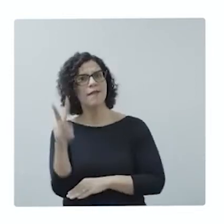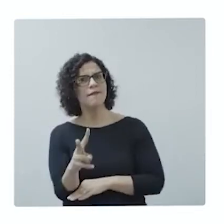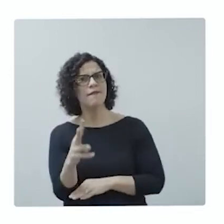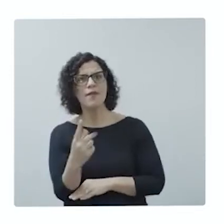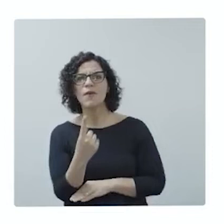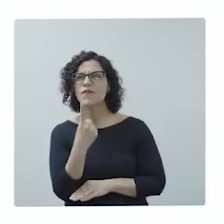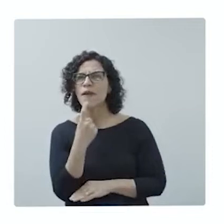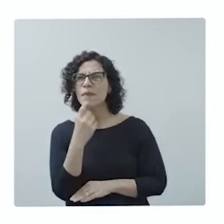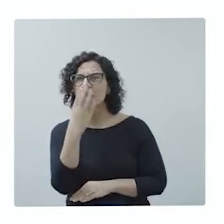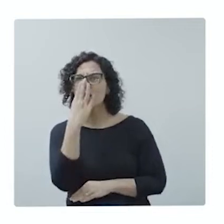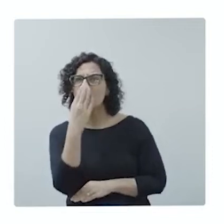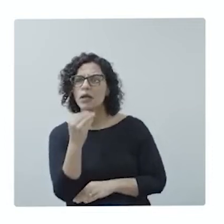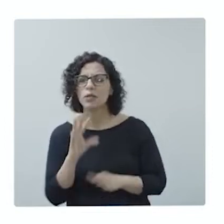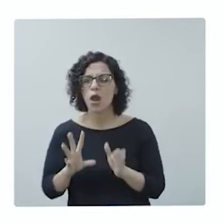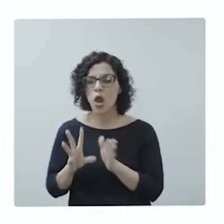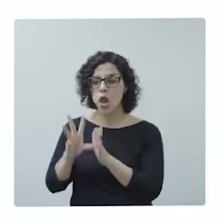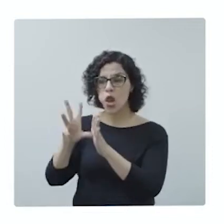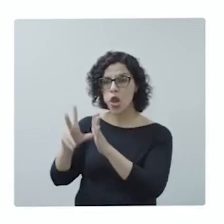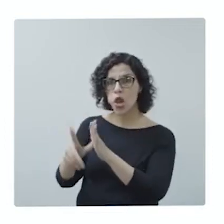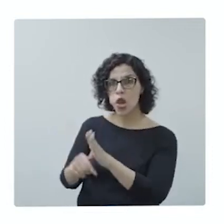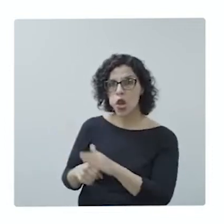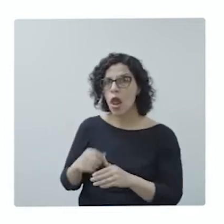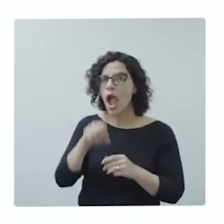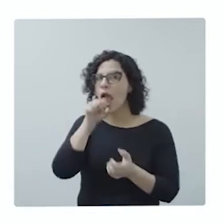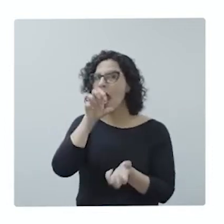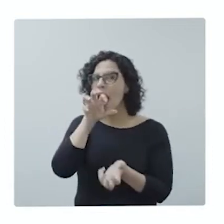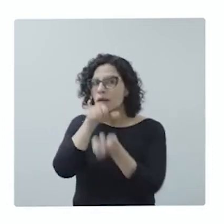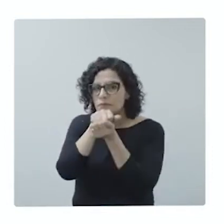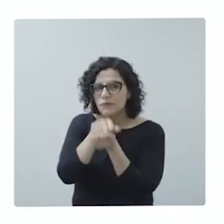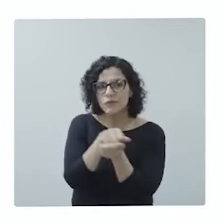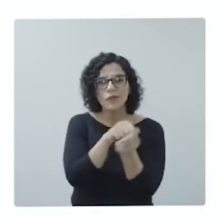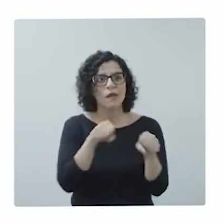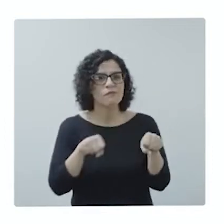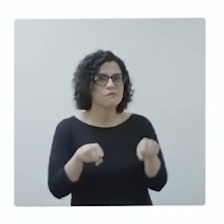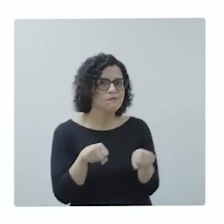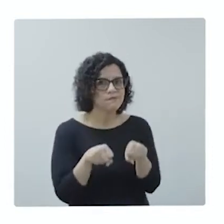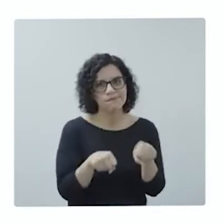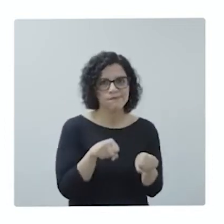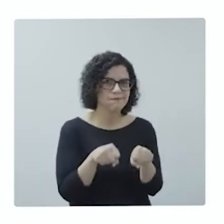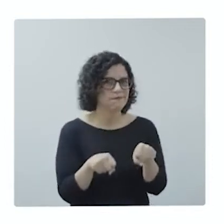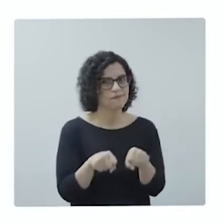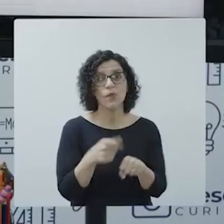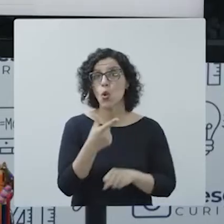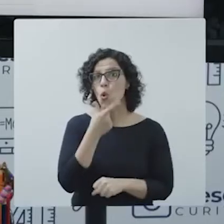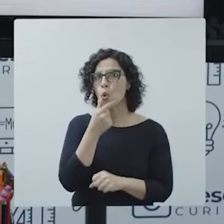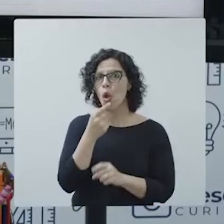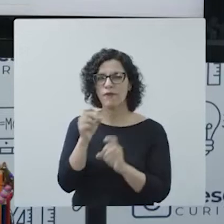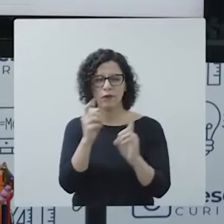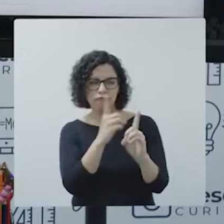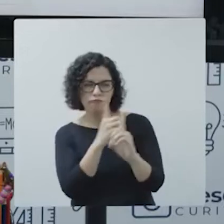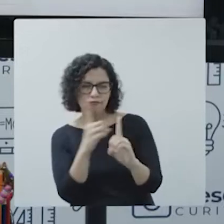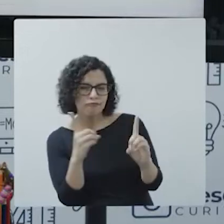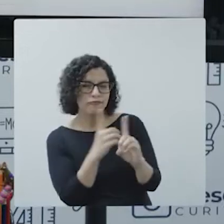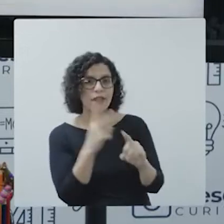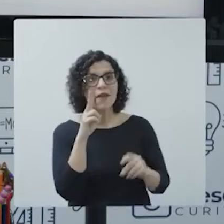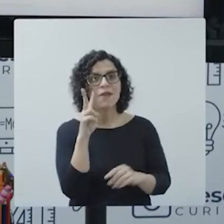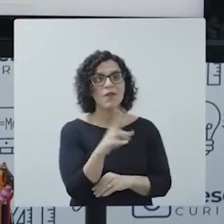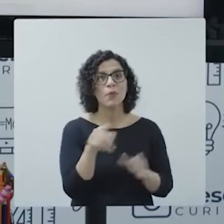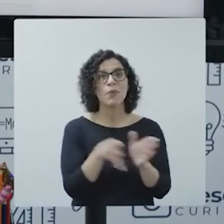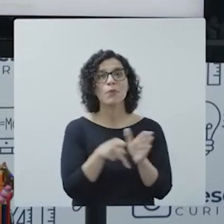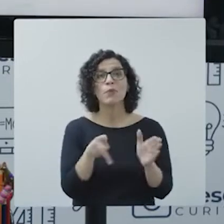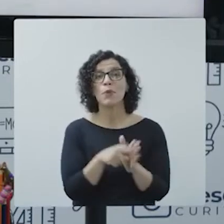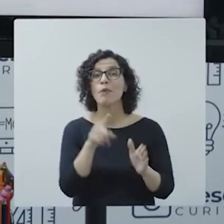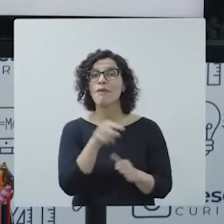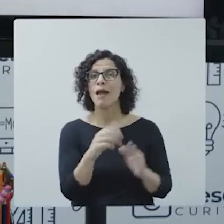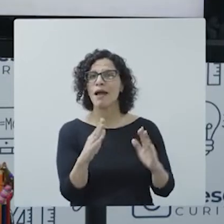uma raposa estava com um sapato na boca. E ele foi atrás da raposa e viu que